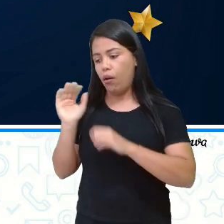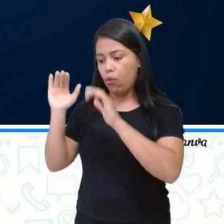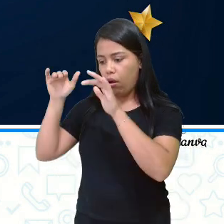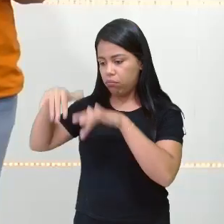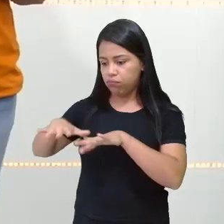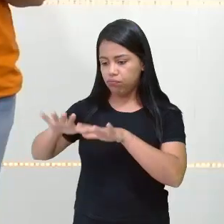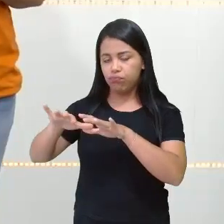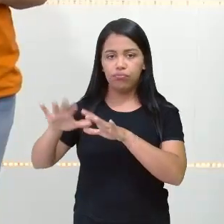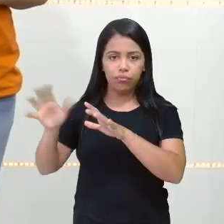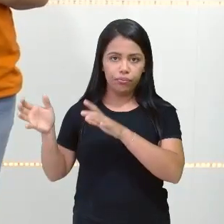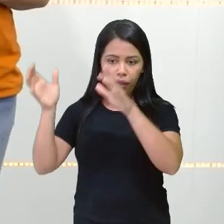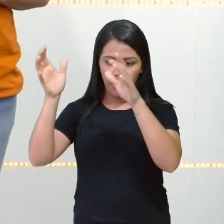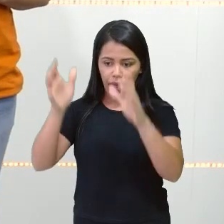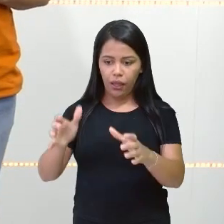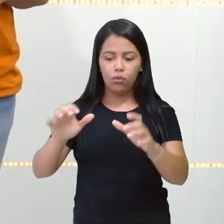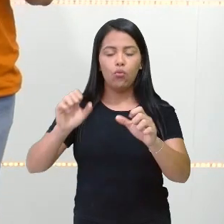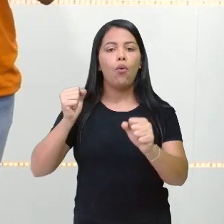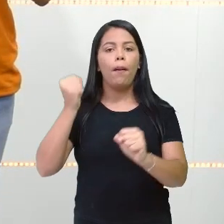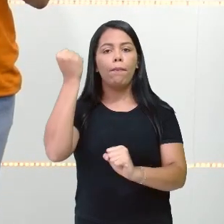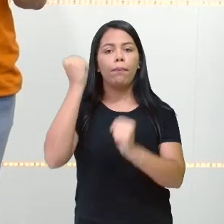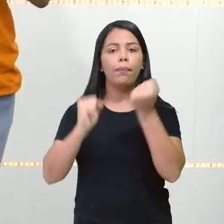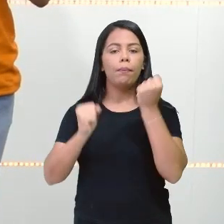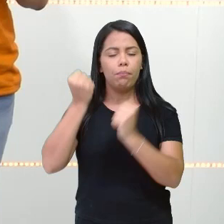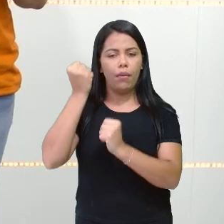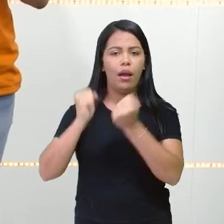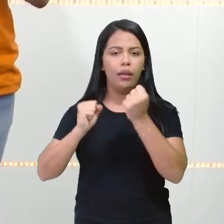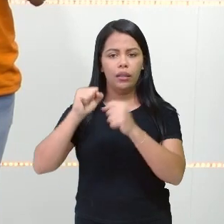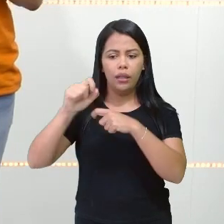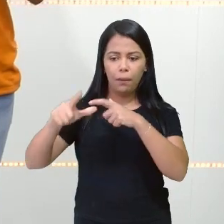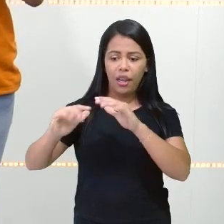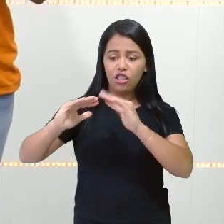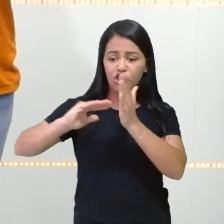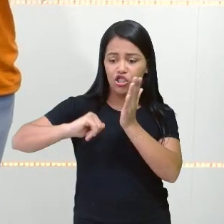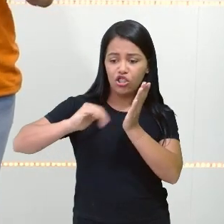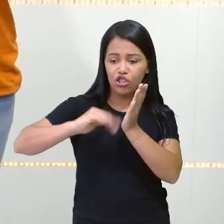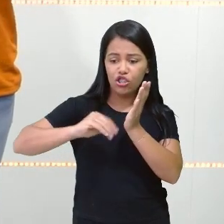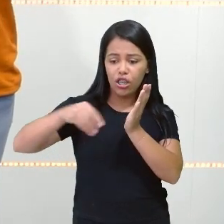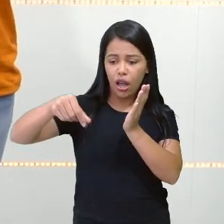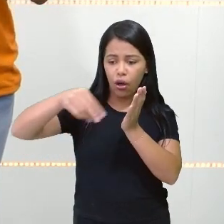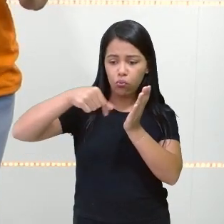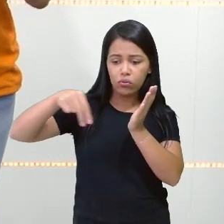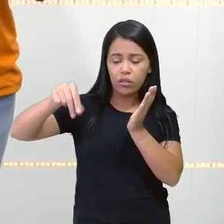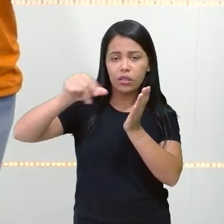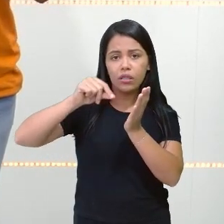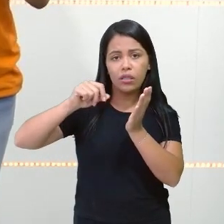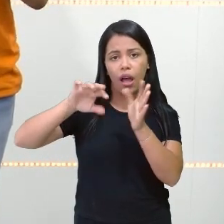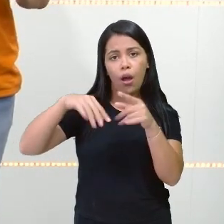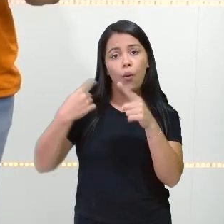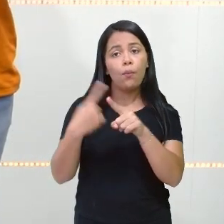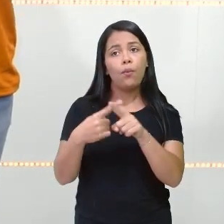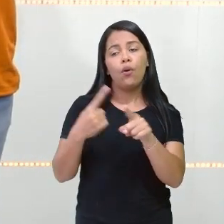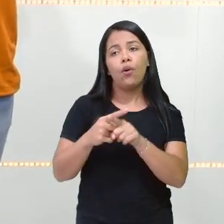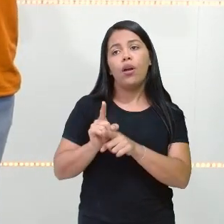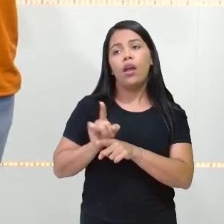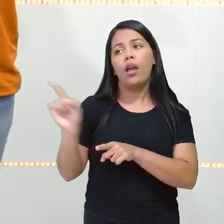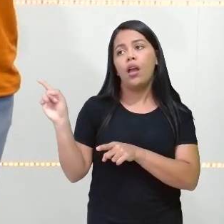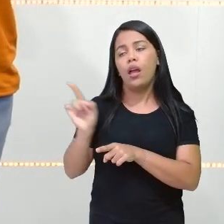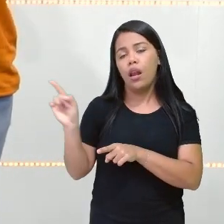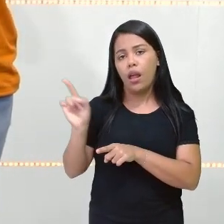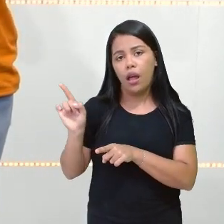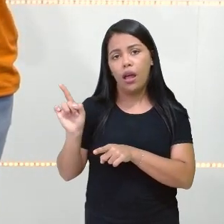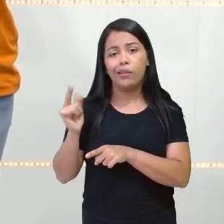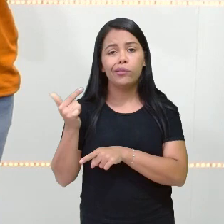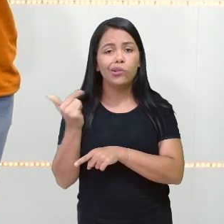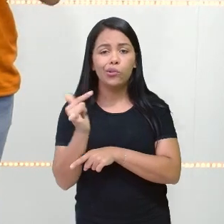o sal da água. Por que isso? Porque lá no Catar, gente, não tem água potável, não tem. Essa água que tem aqui nas